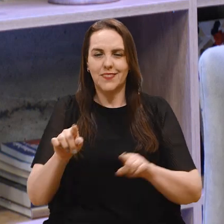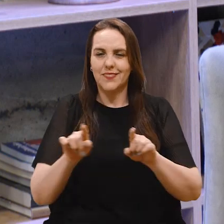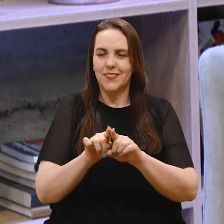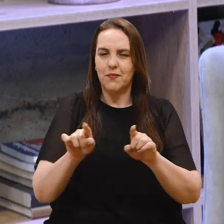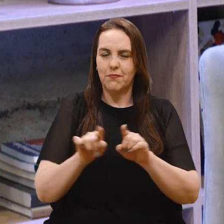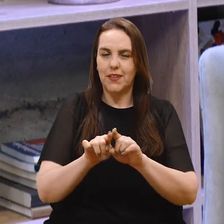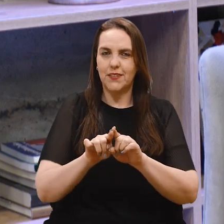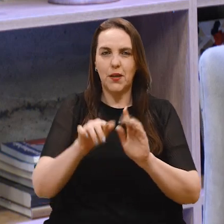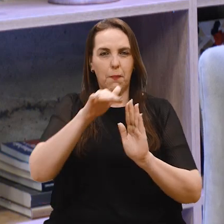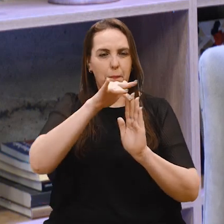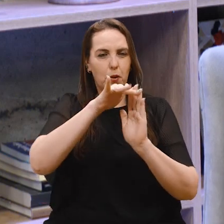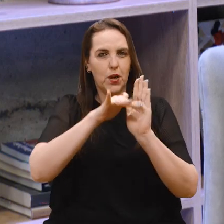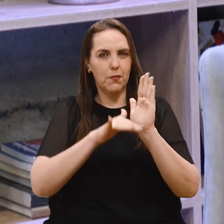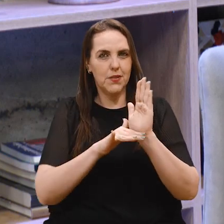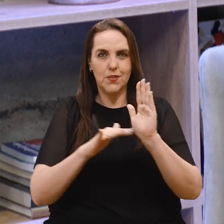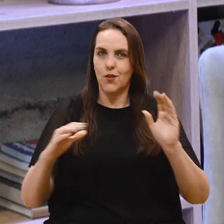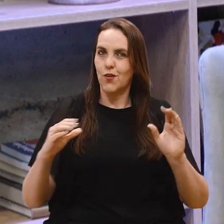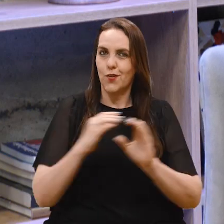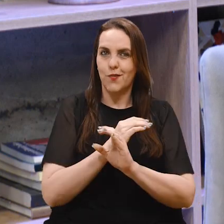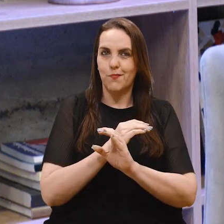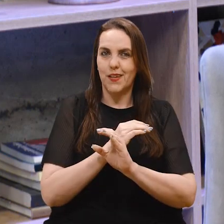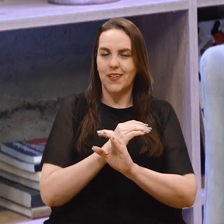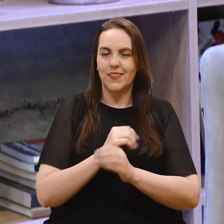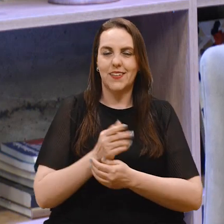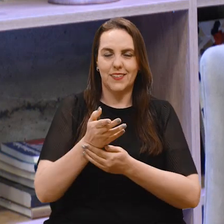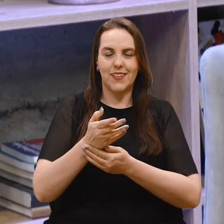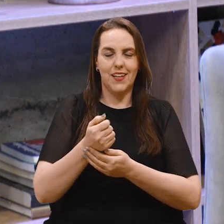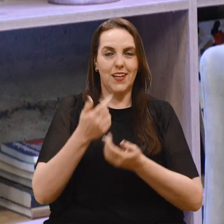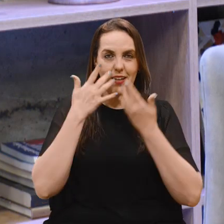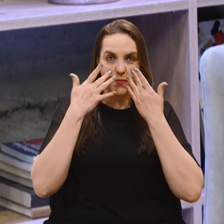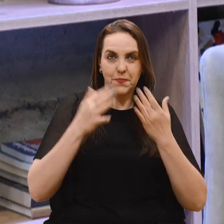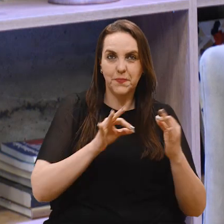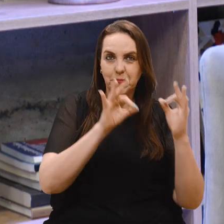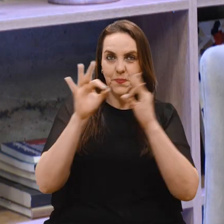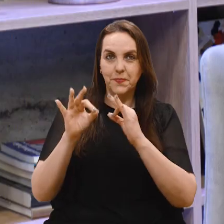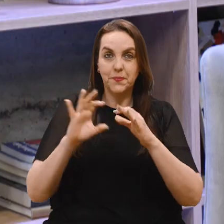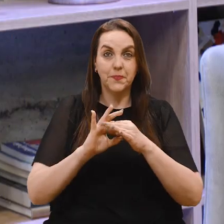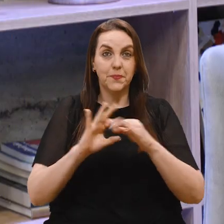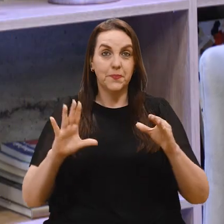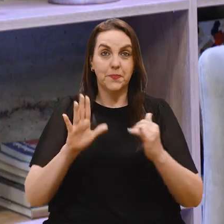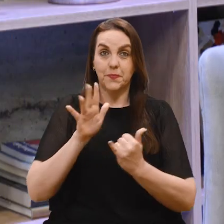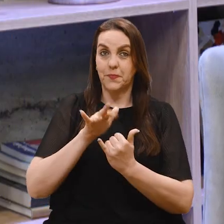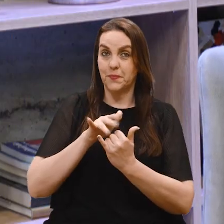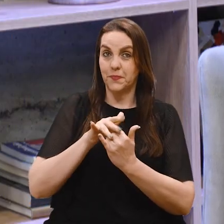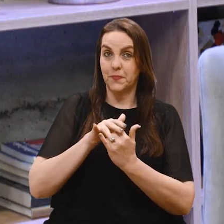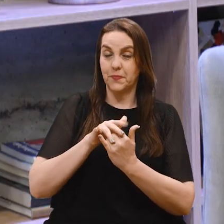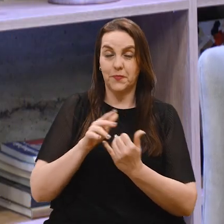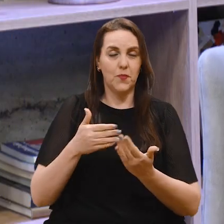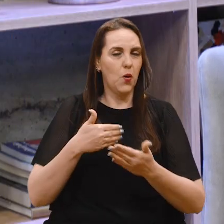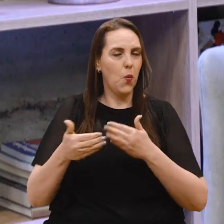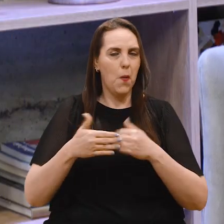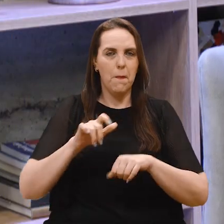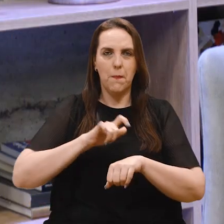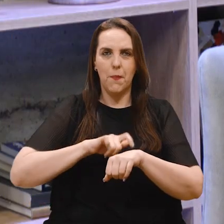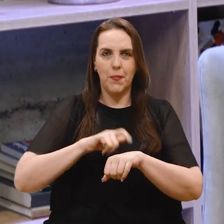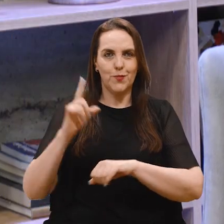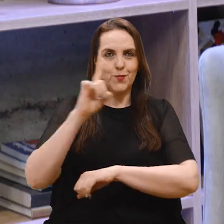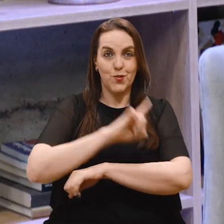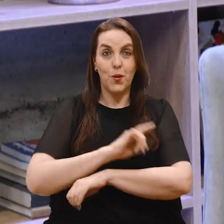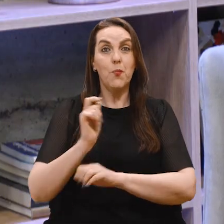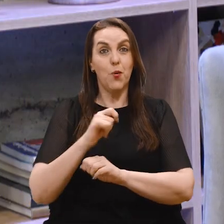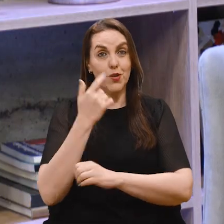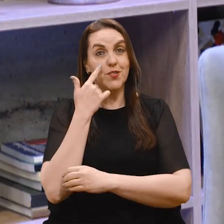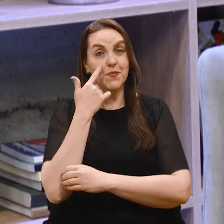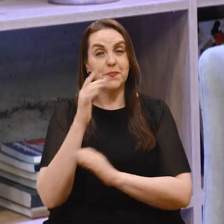nossa programação, nossa playlist de atrações está disponível no YouTube a qualquer momento do dia para que você possa